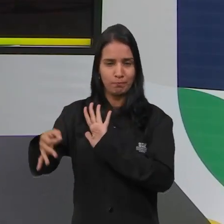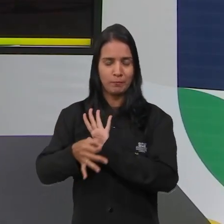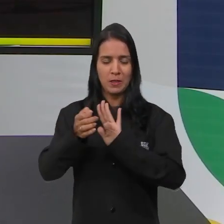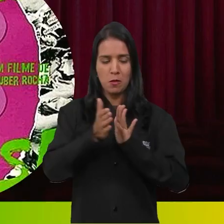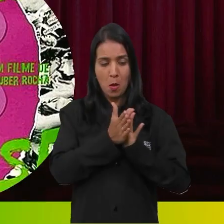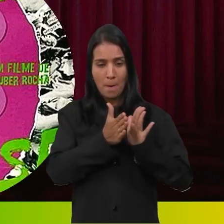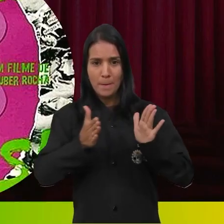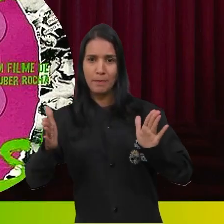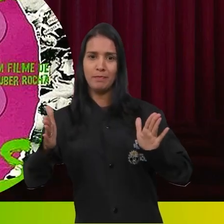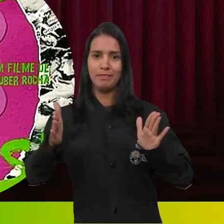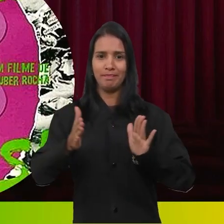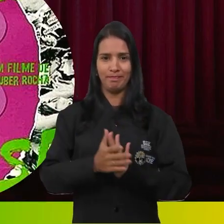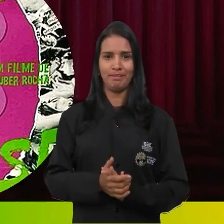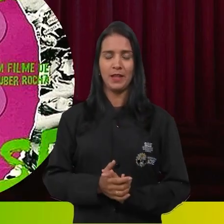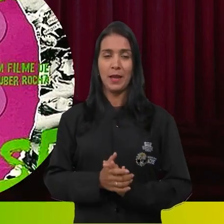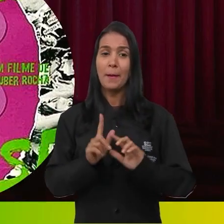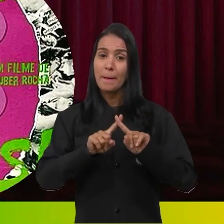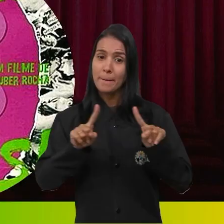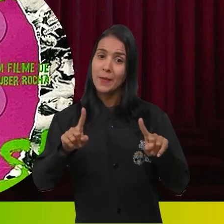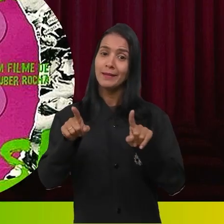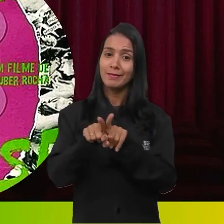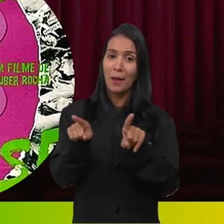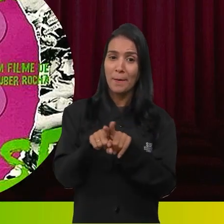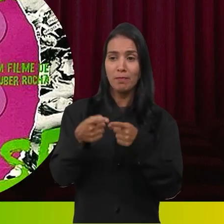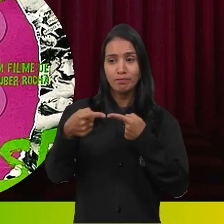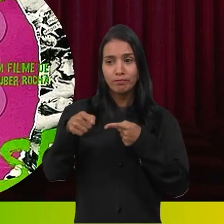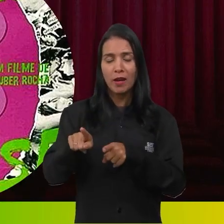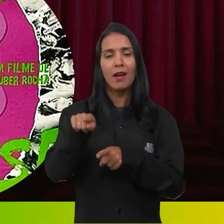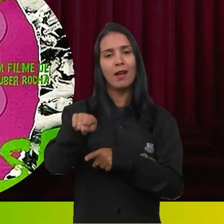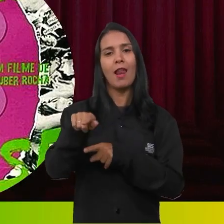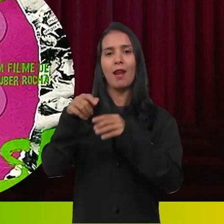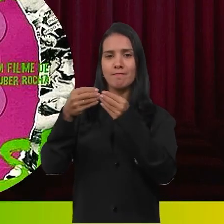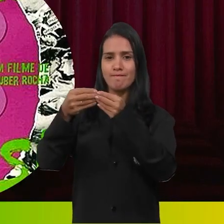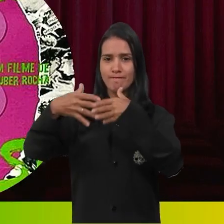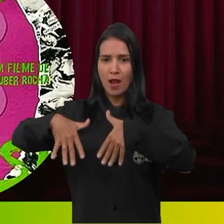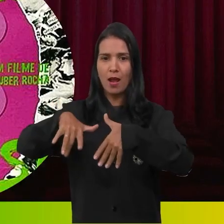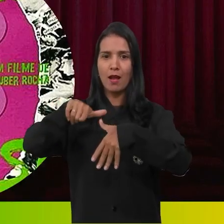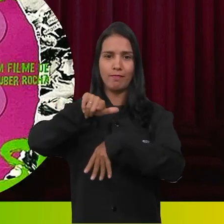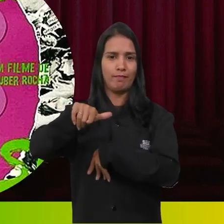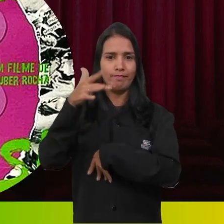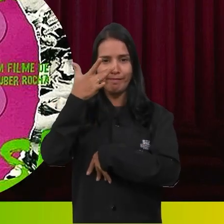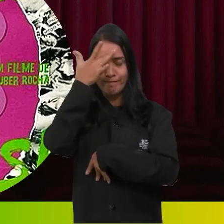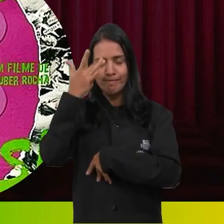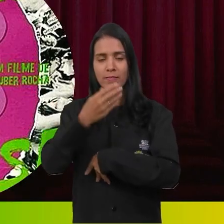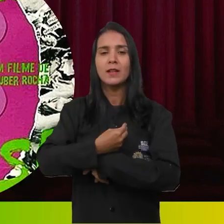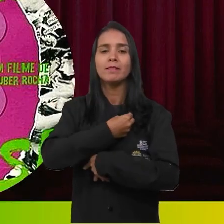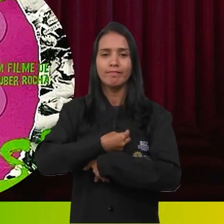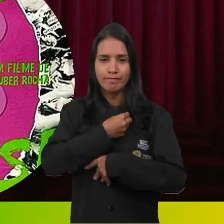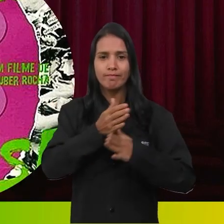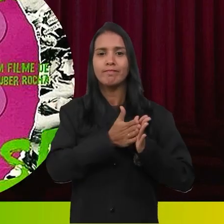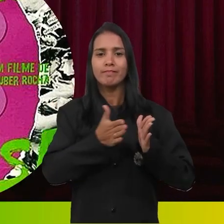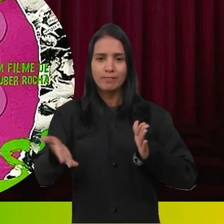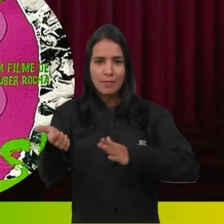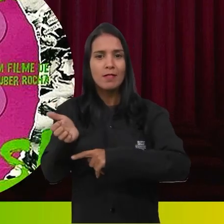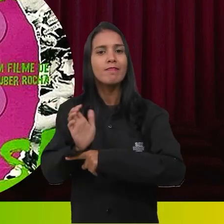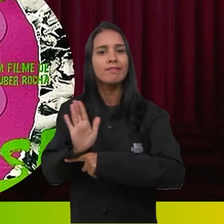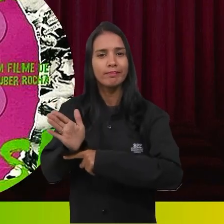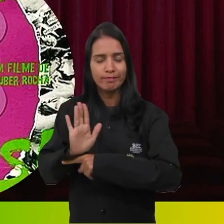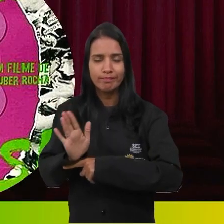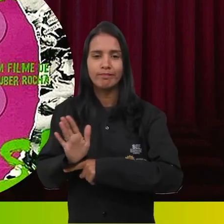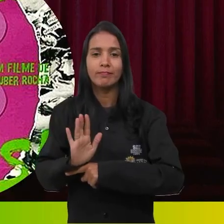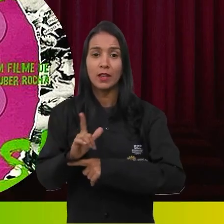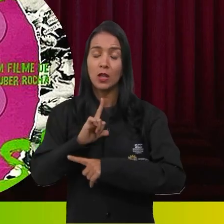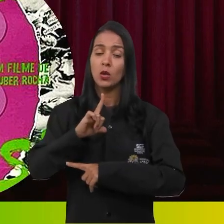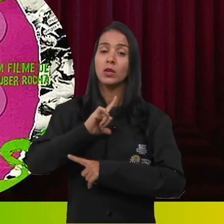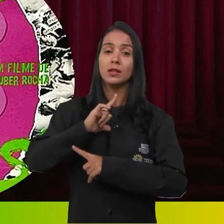ela também causou aí um certo dano a quem vivia do cinema na época. Então muitos cineastas